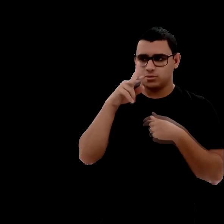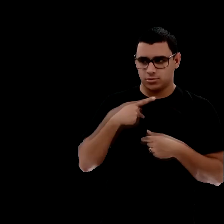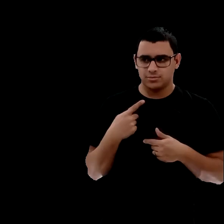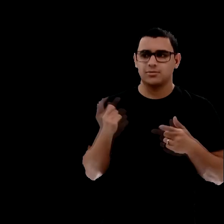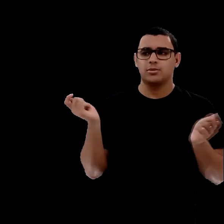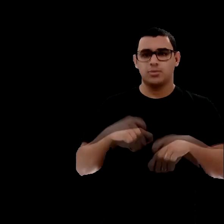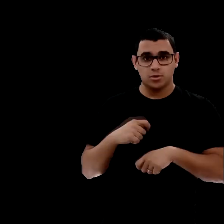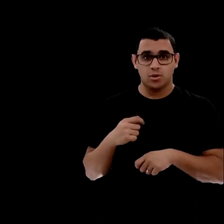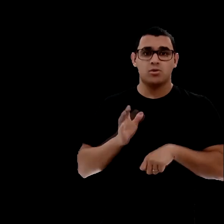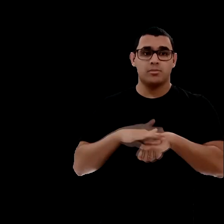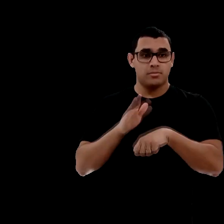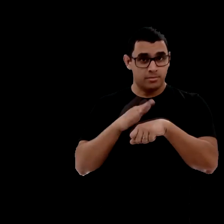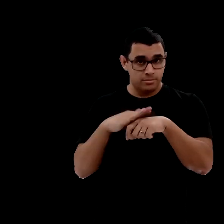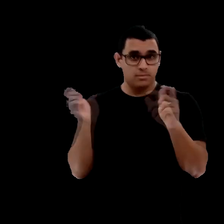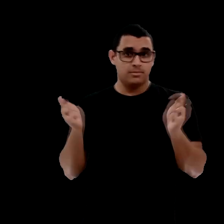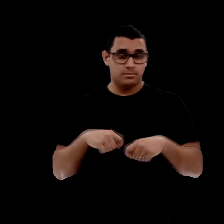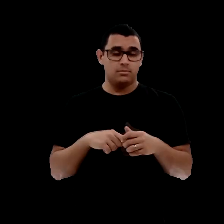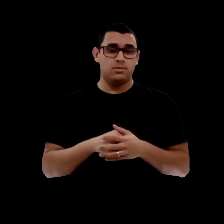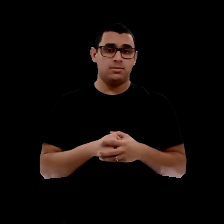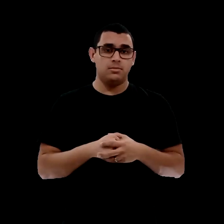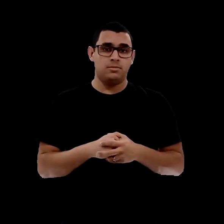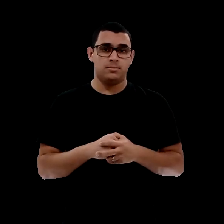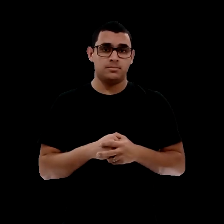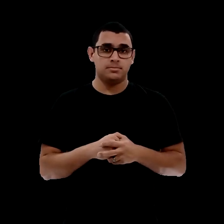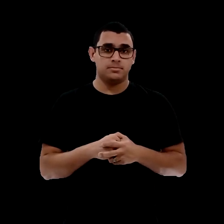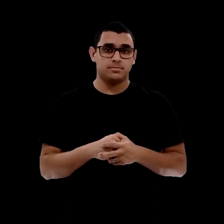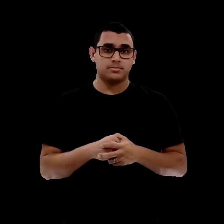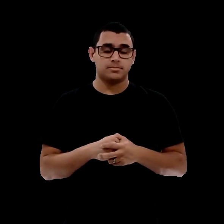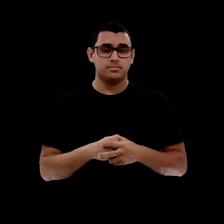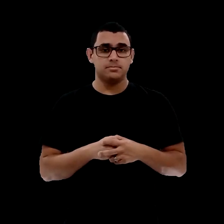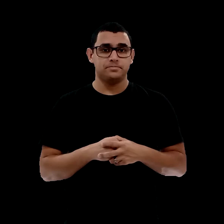Quanto mais recursos o indivíduo tiver, maior